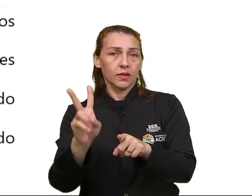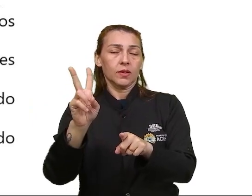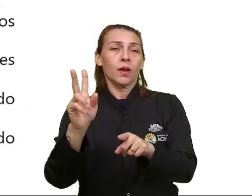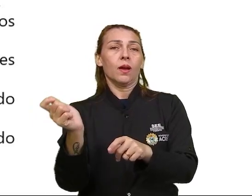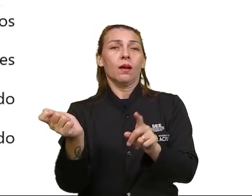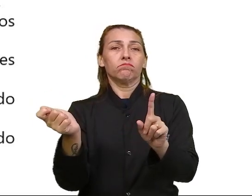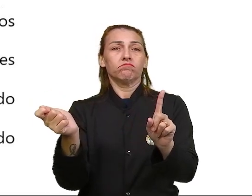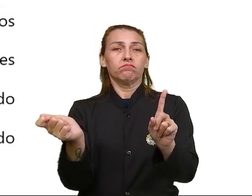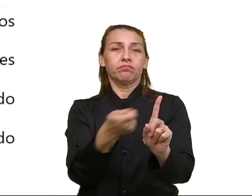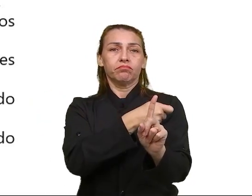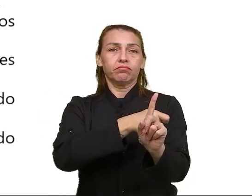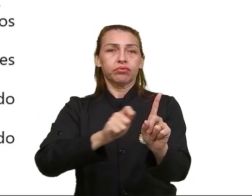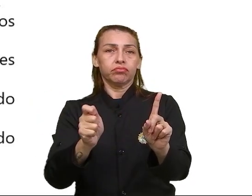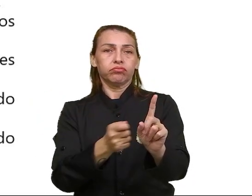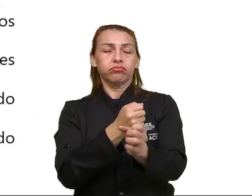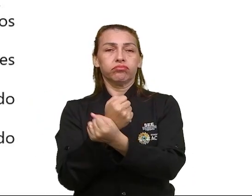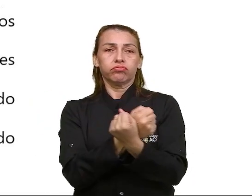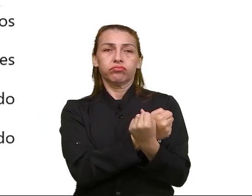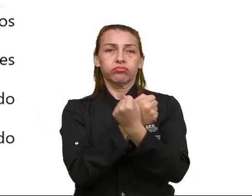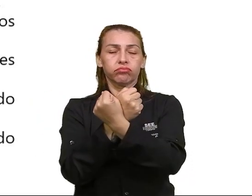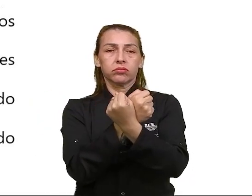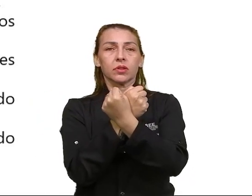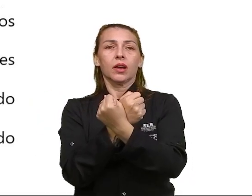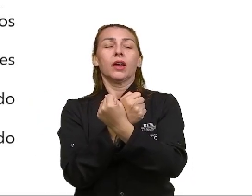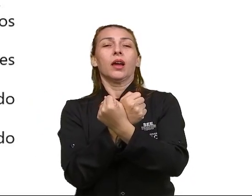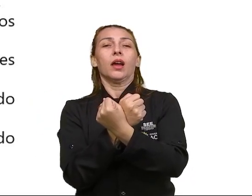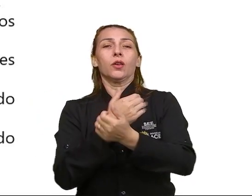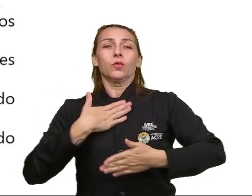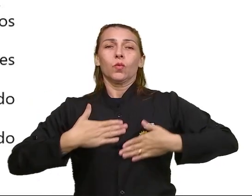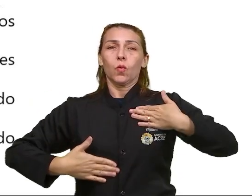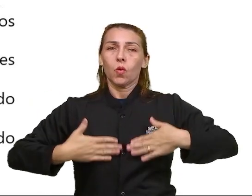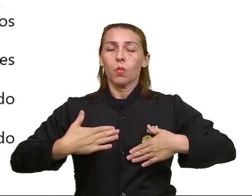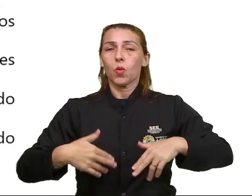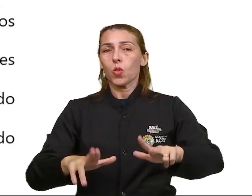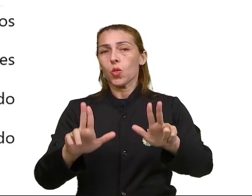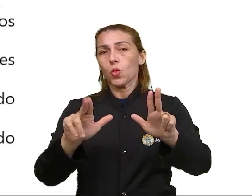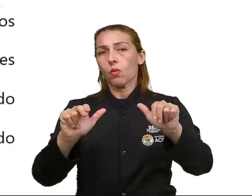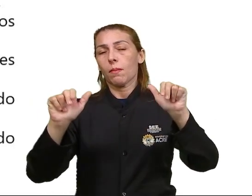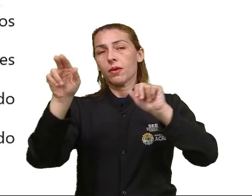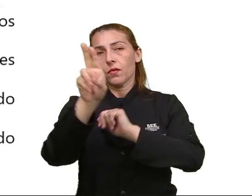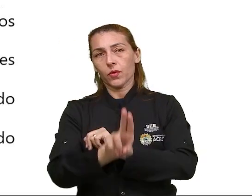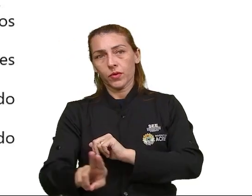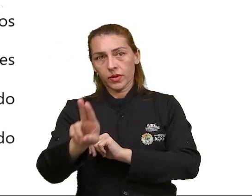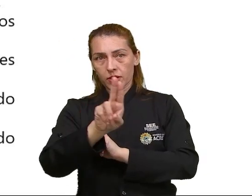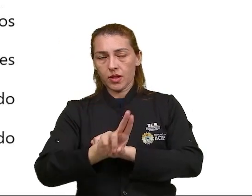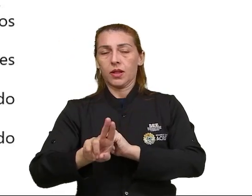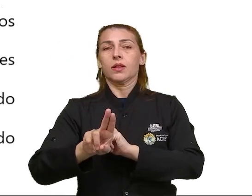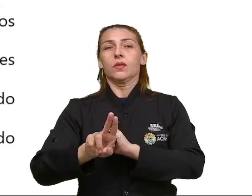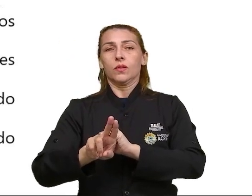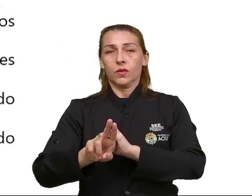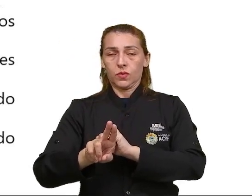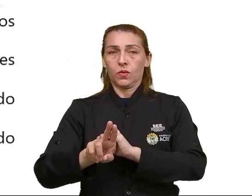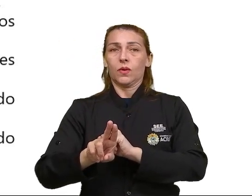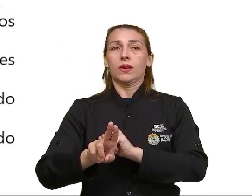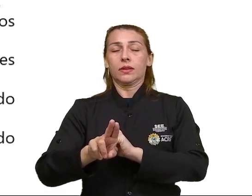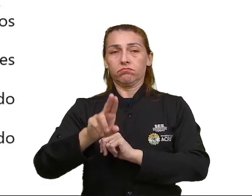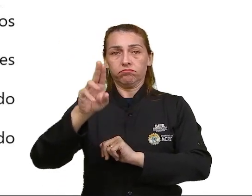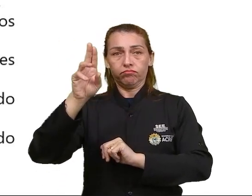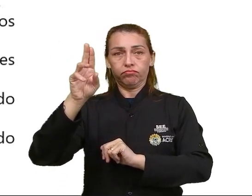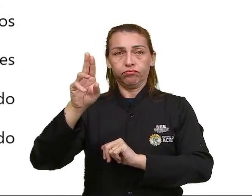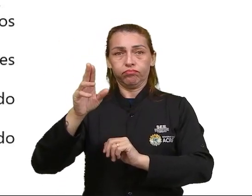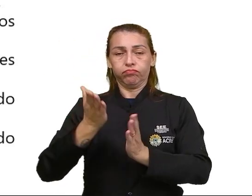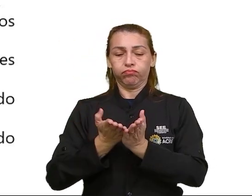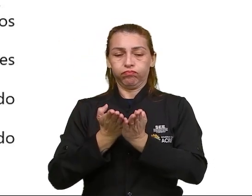chibata e outros castigos físicos infamantes nunca mais foram oficialmente utilizados. A partir de então, os marinheiros,